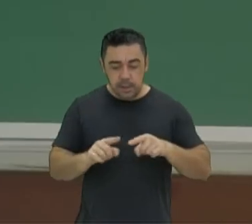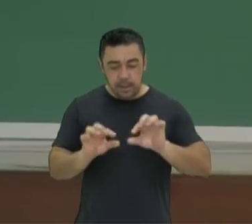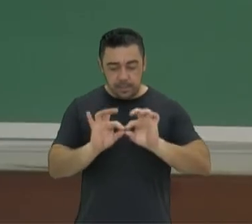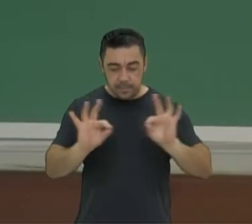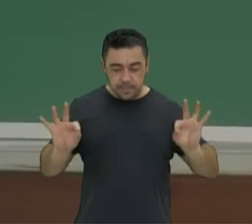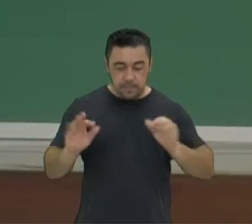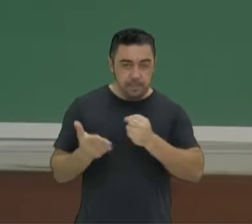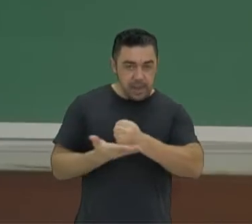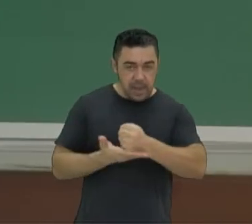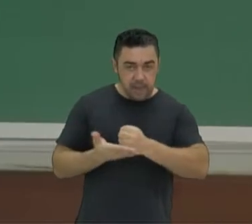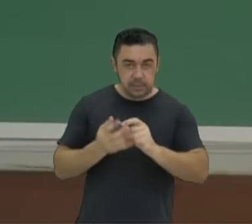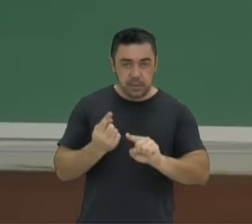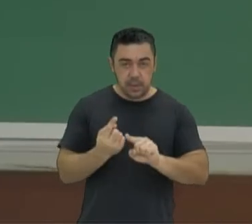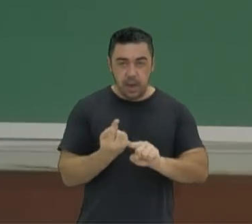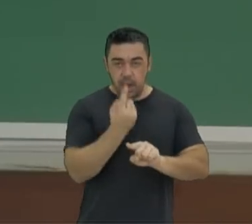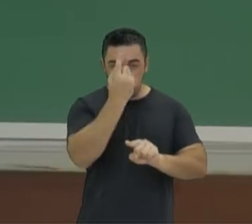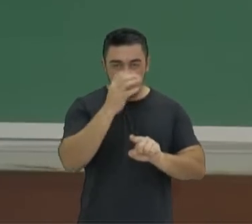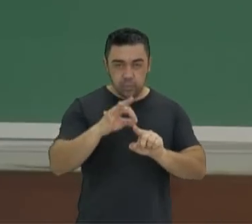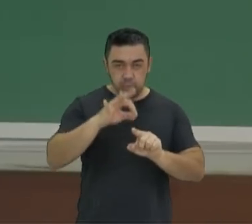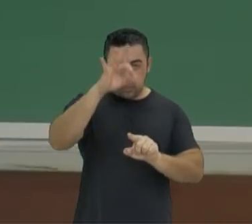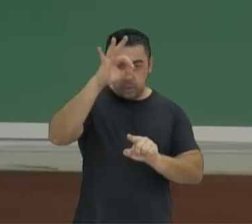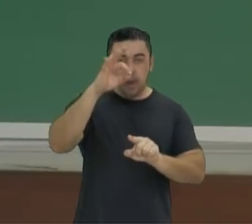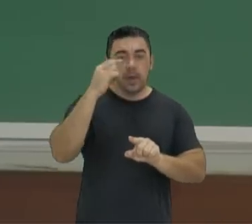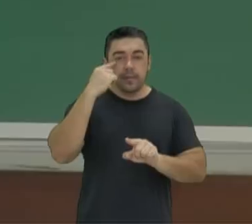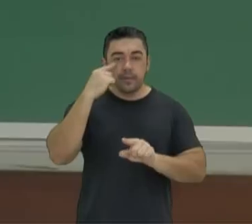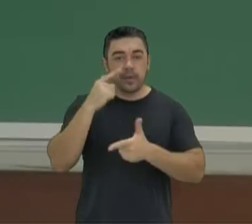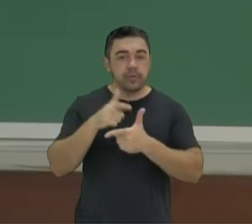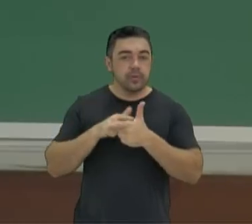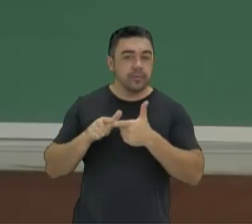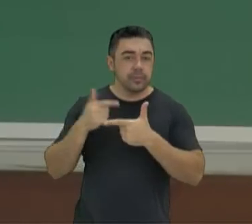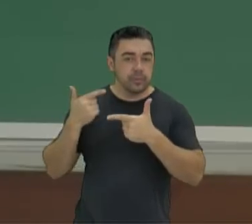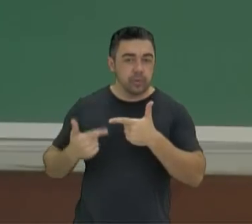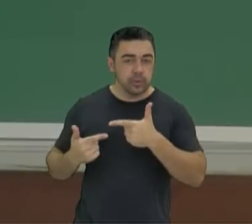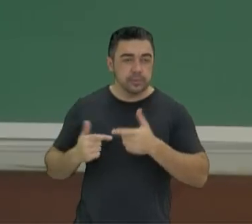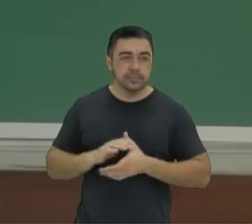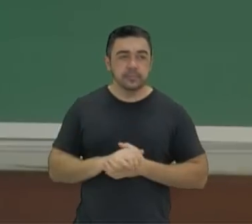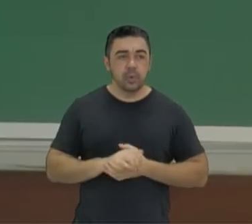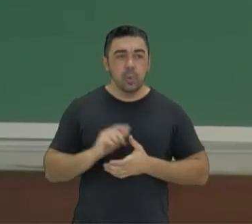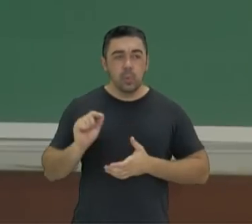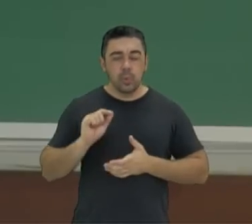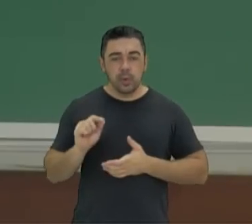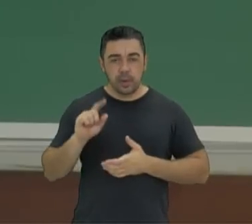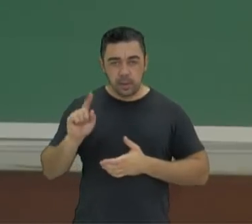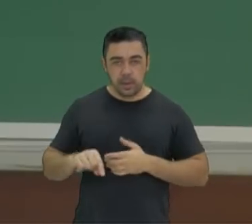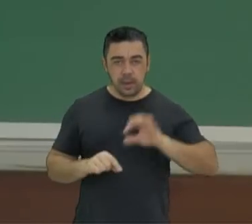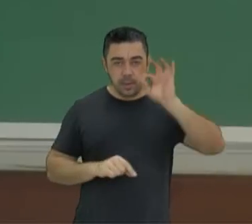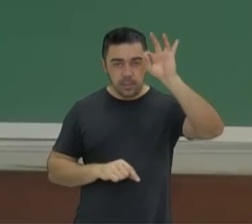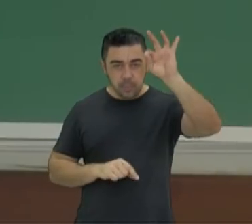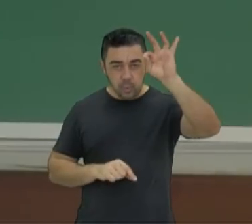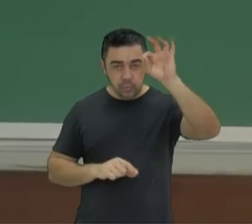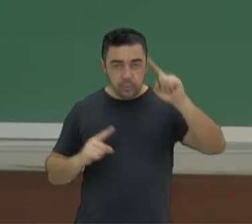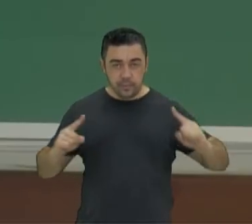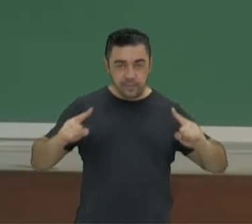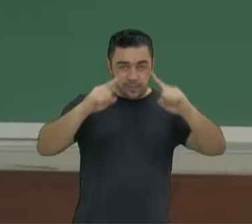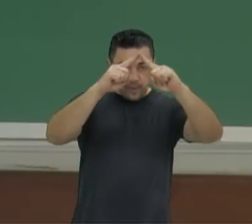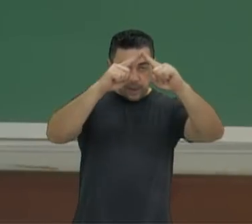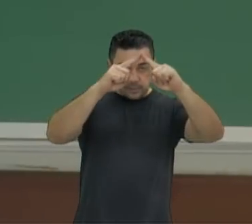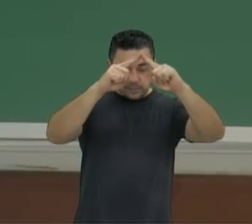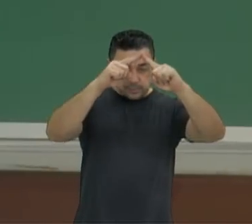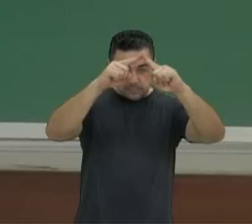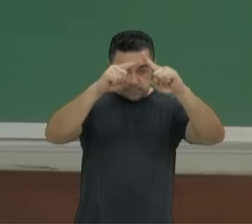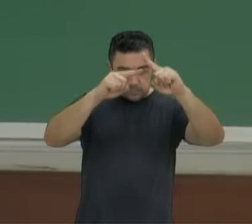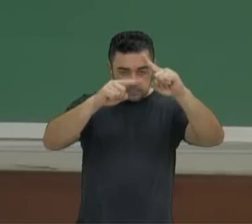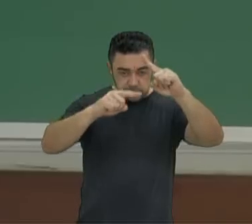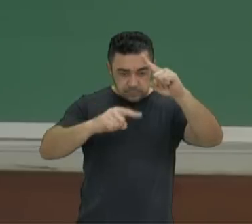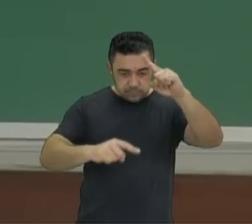altura dele, dividido por 2. E o que é a mesma altura? É o segmento que vai de um vértice até o seu